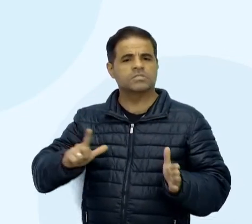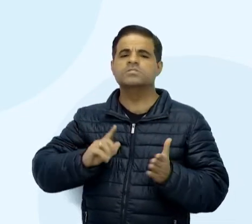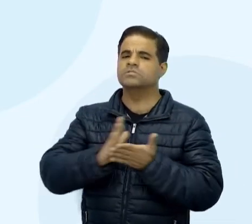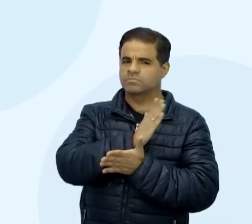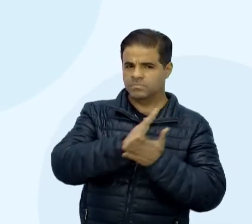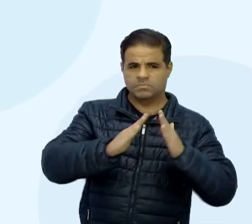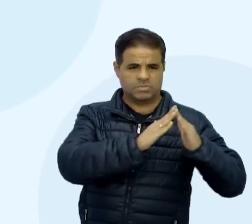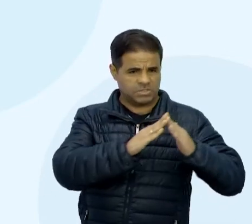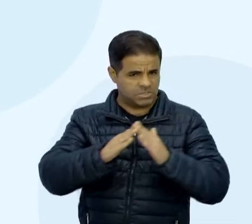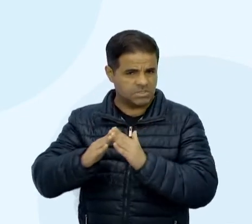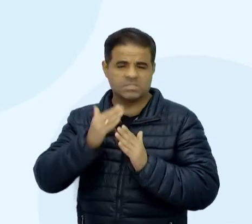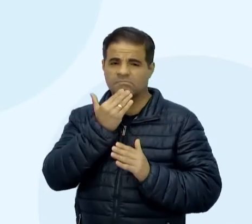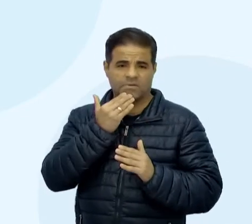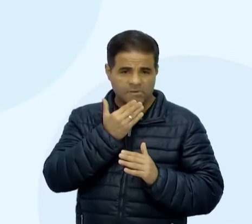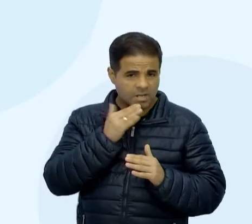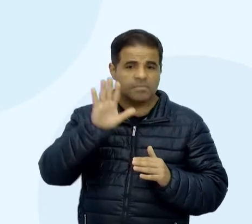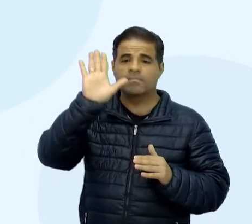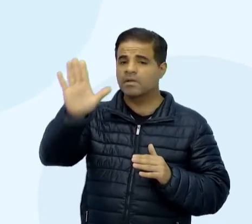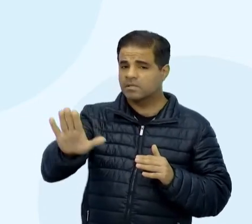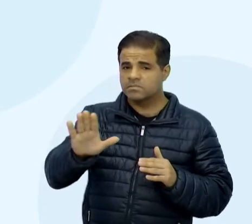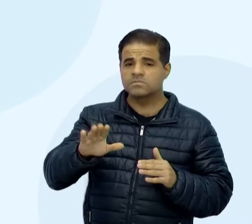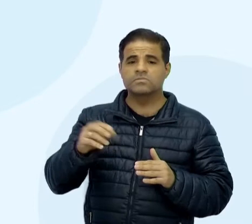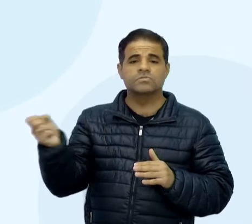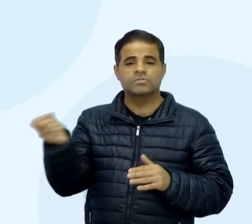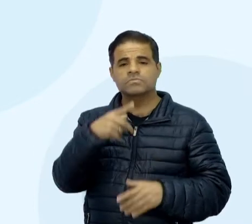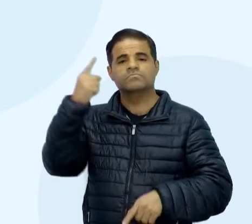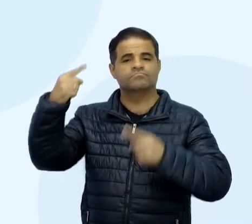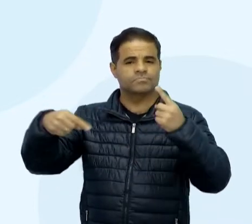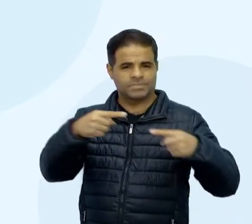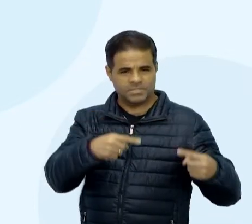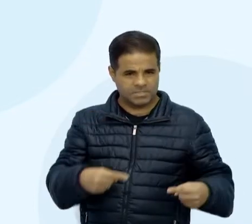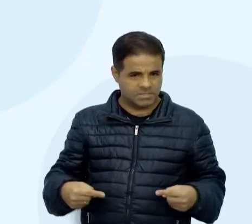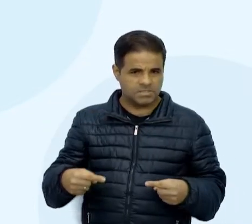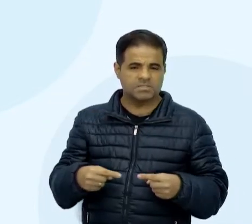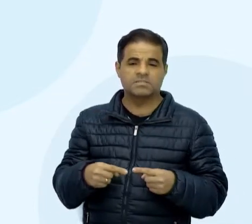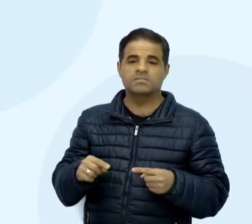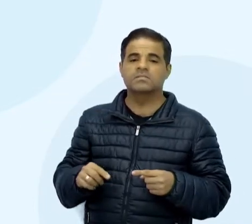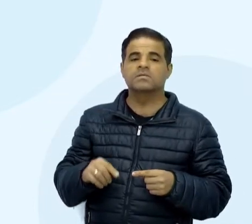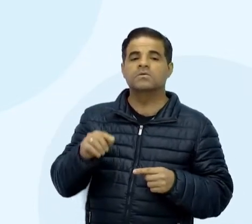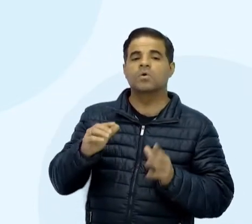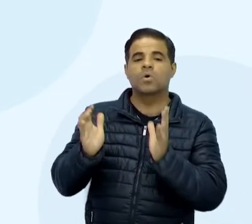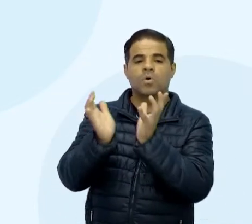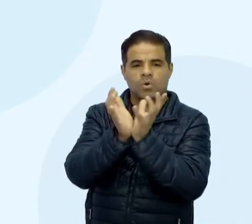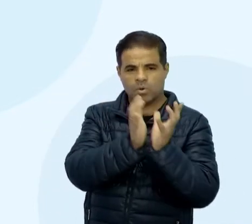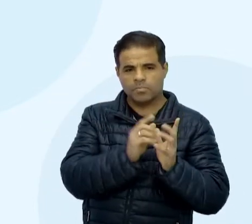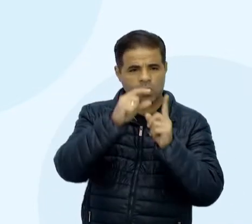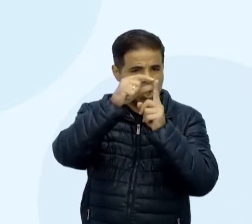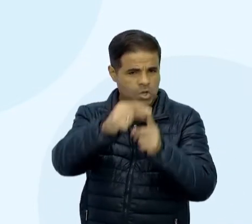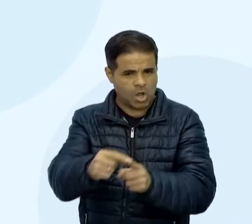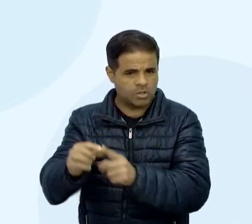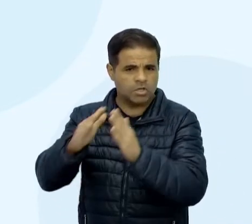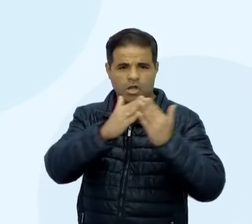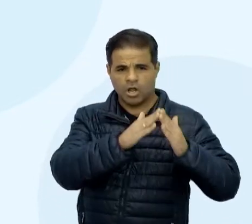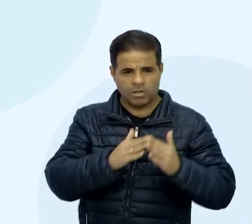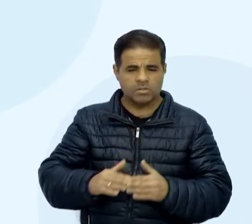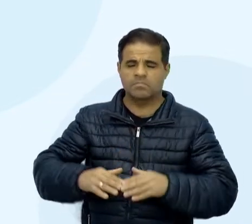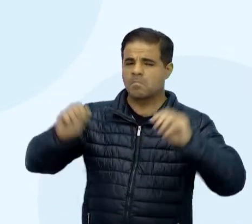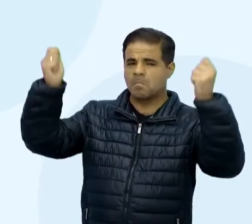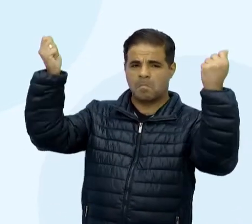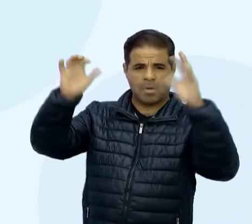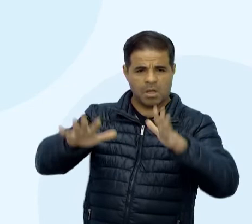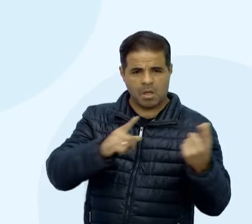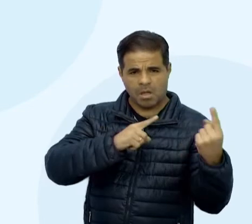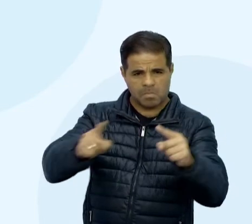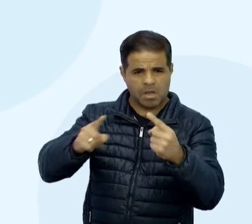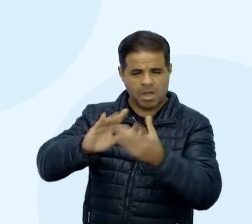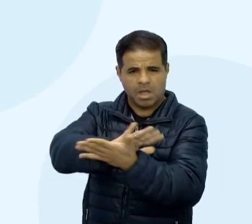algumas moradias irregulares, mas com a nova política higienista, né, os cortiços foram